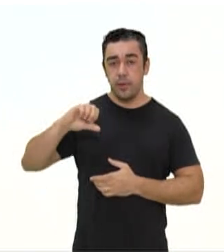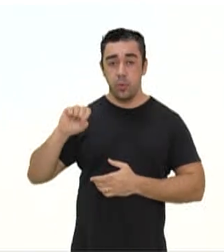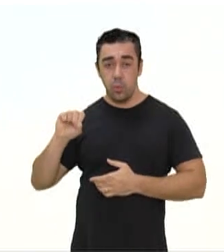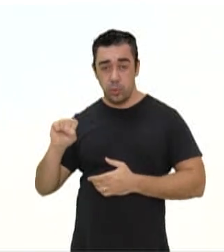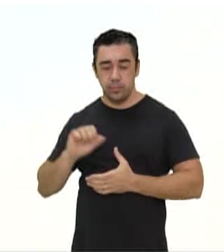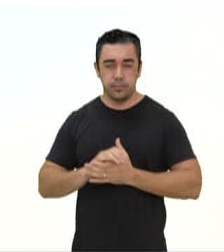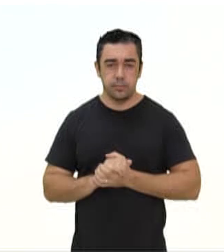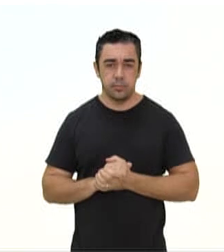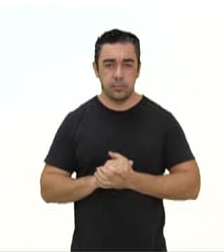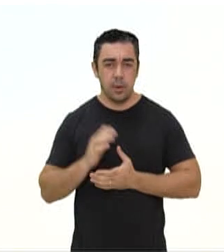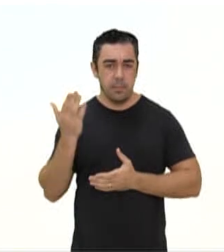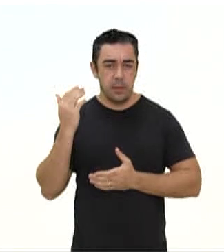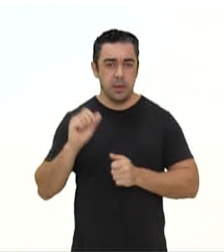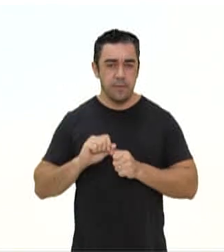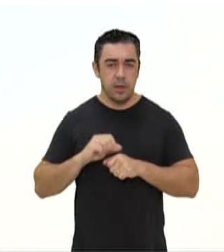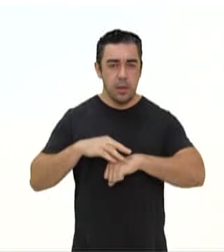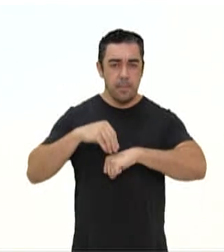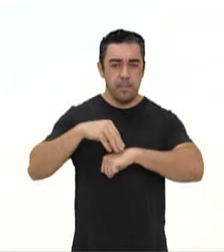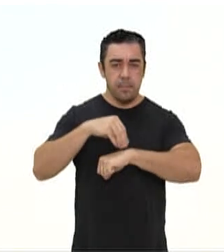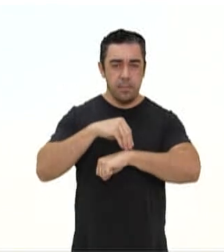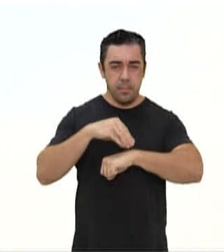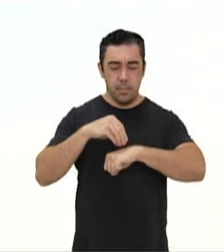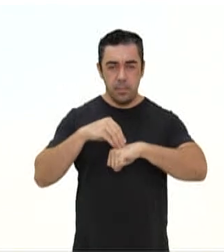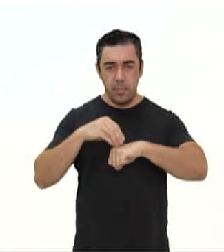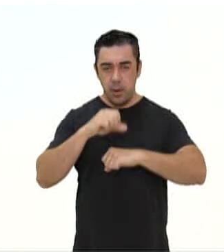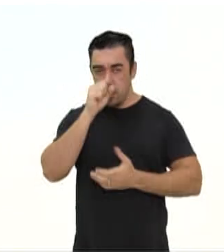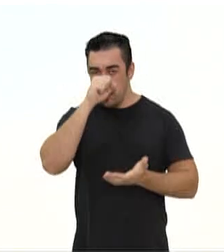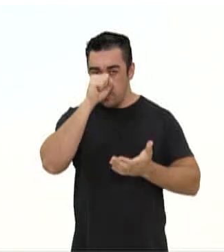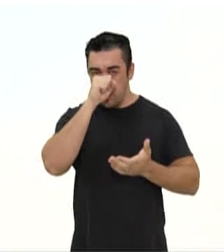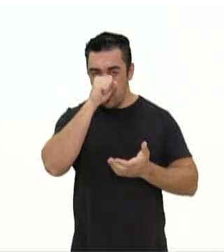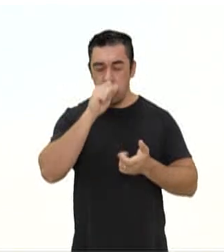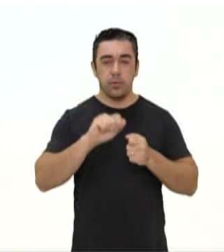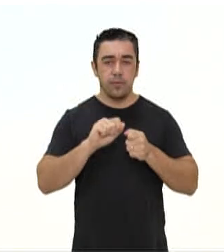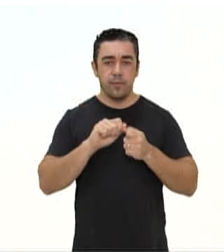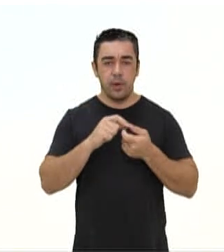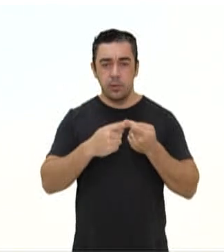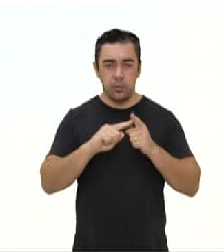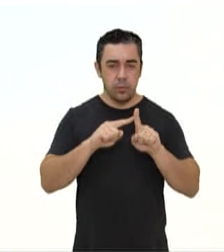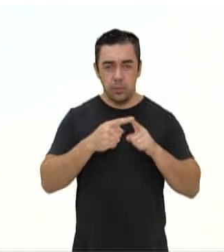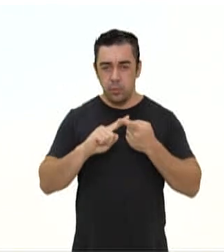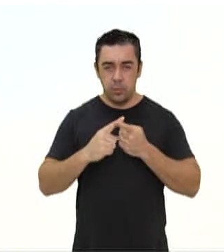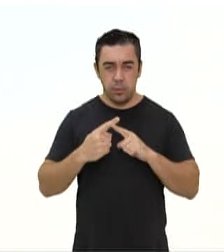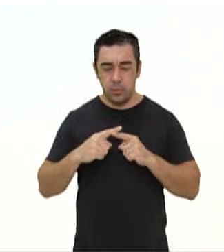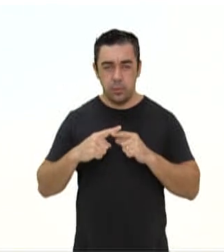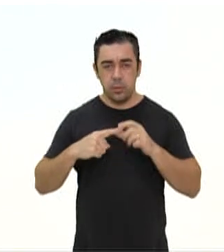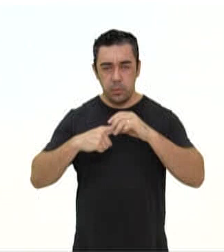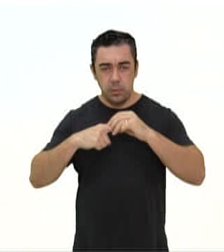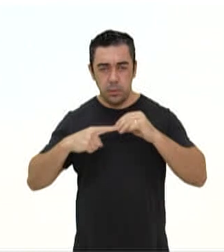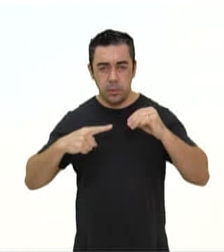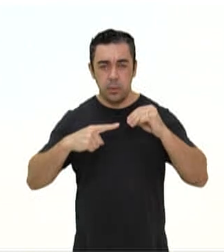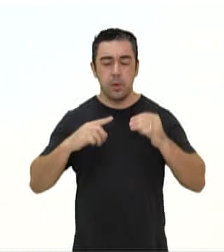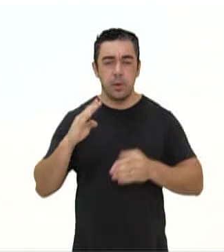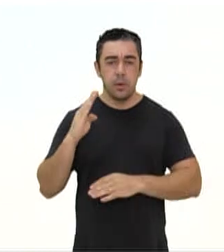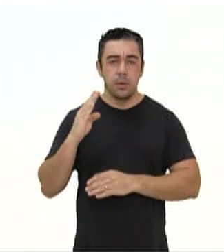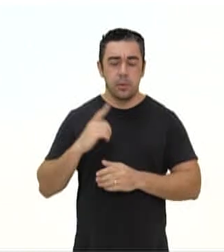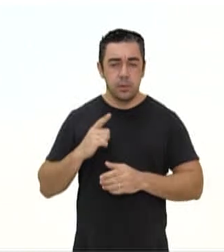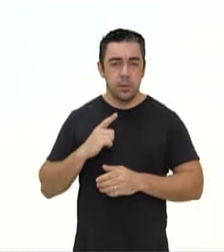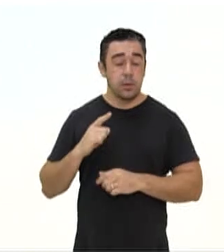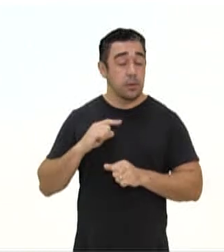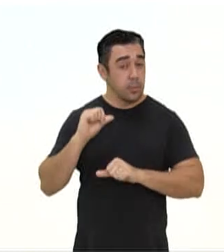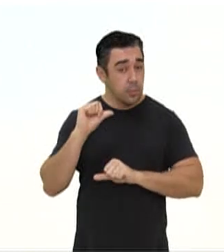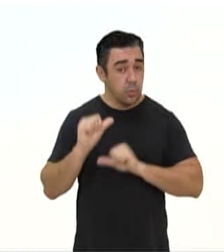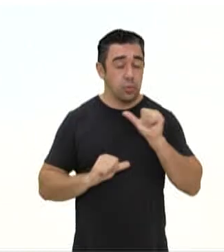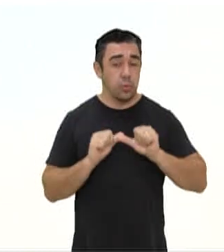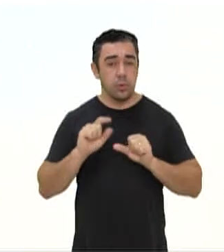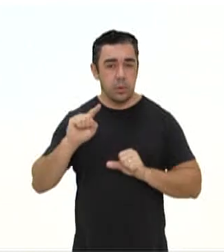1498. Eram feitas de pelos de porco trançados em varinhas de bambu. Essas cerdas foram trocadas